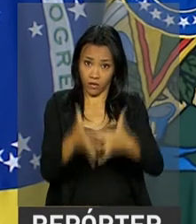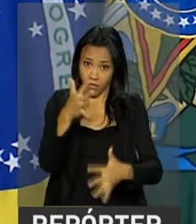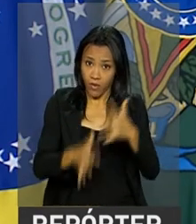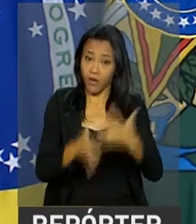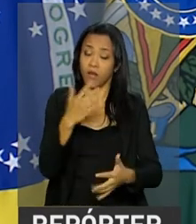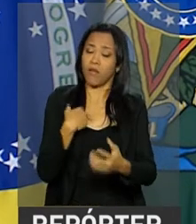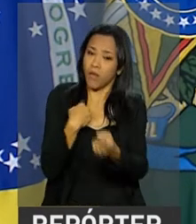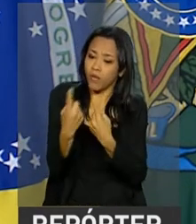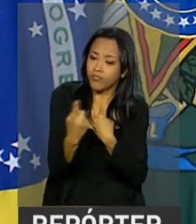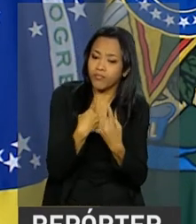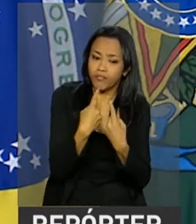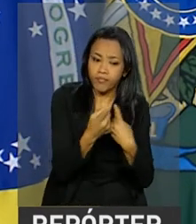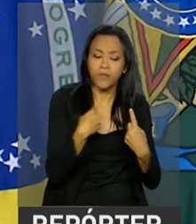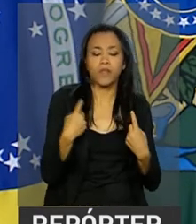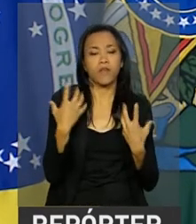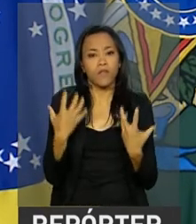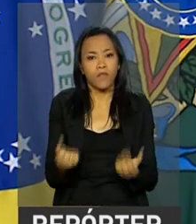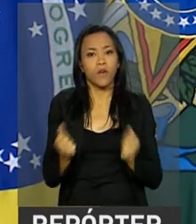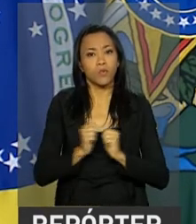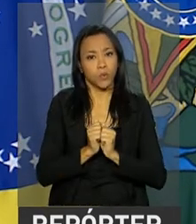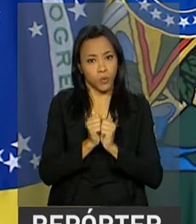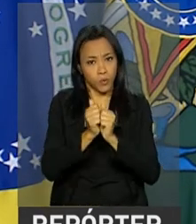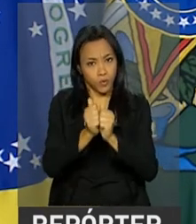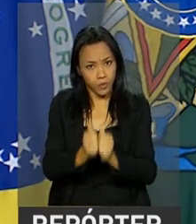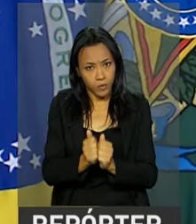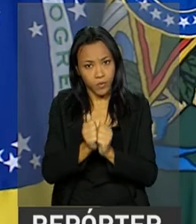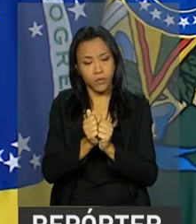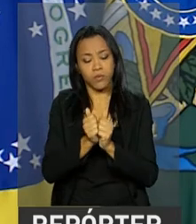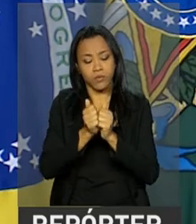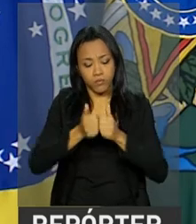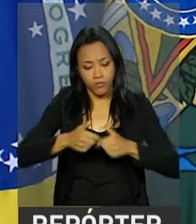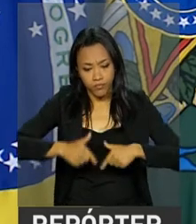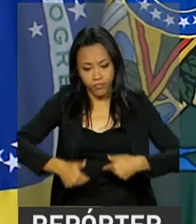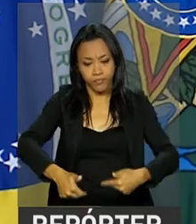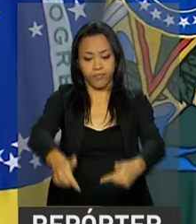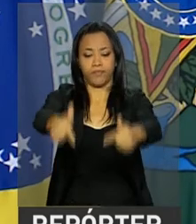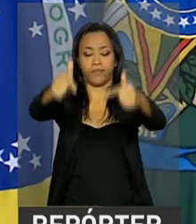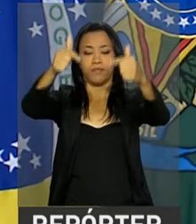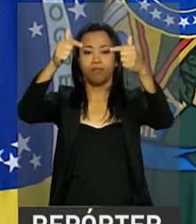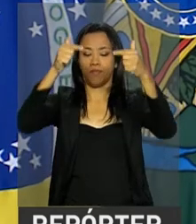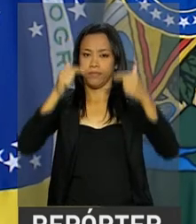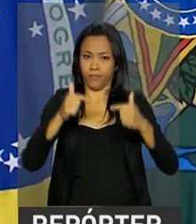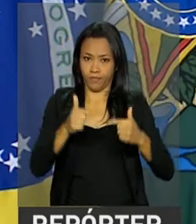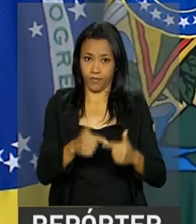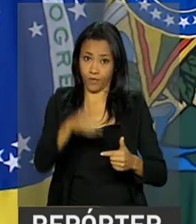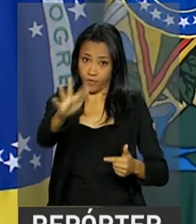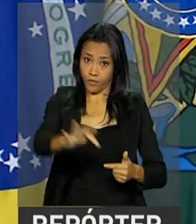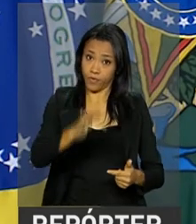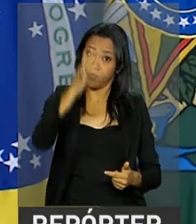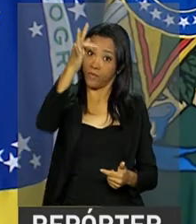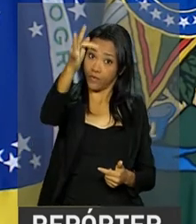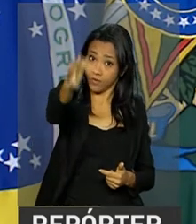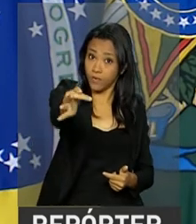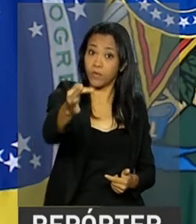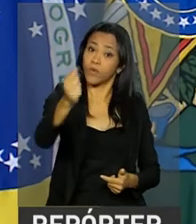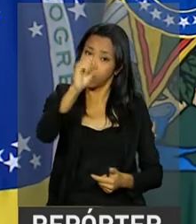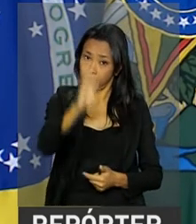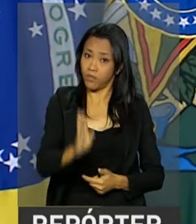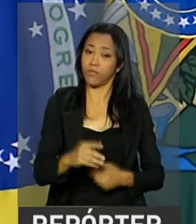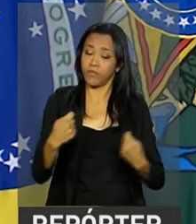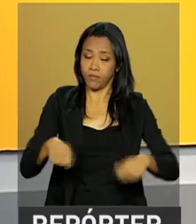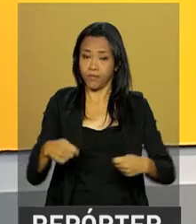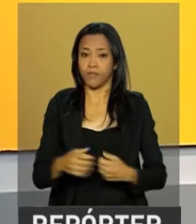juntos a ponte que nos conduzirá ao grande futuro que o brasil